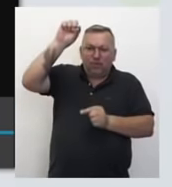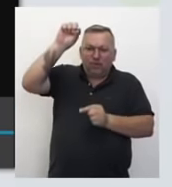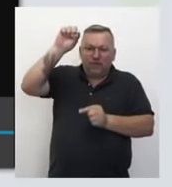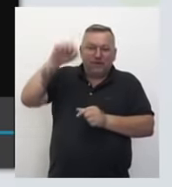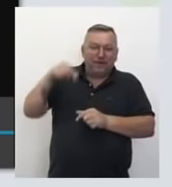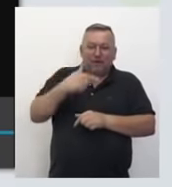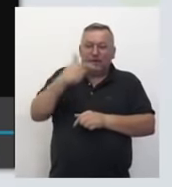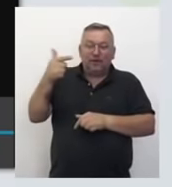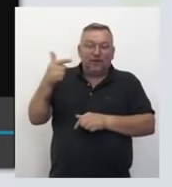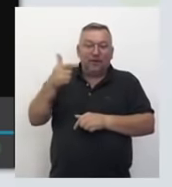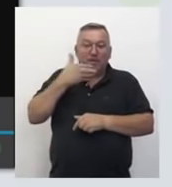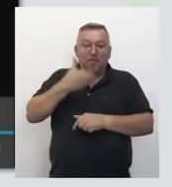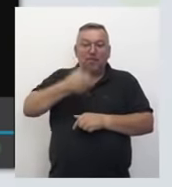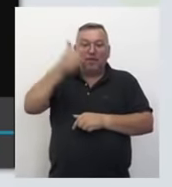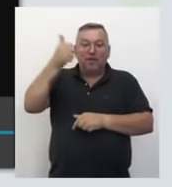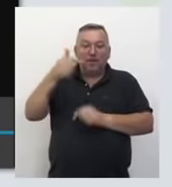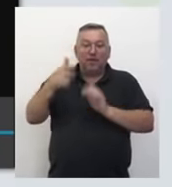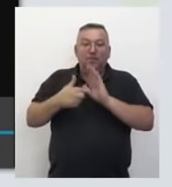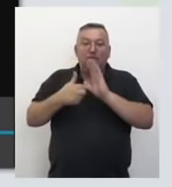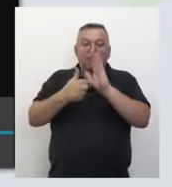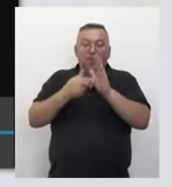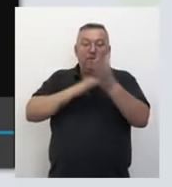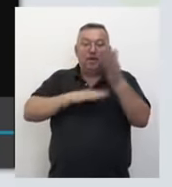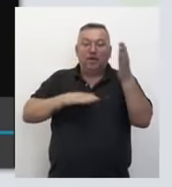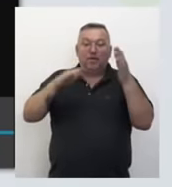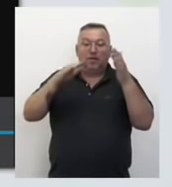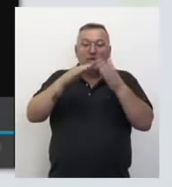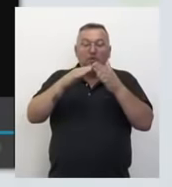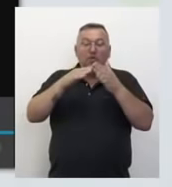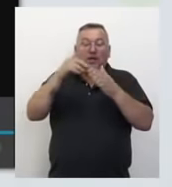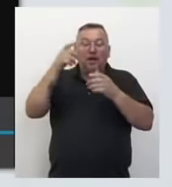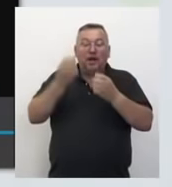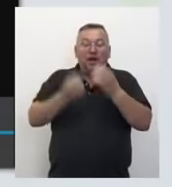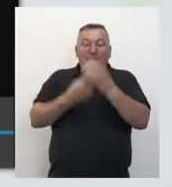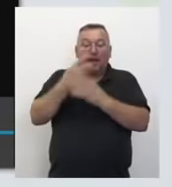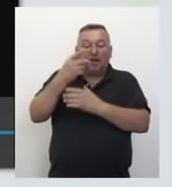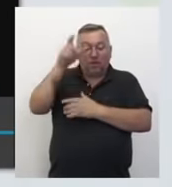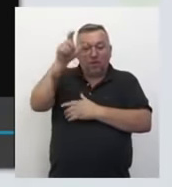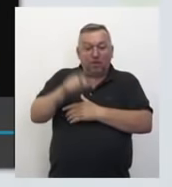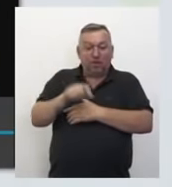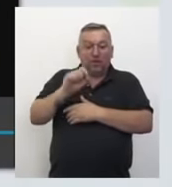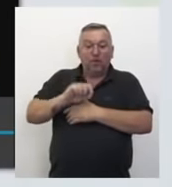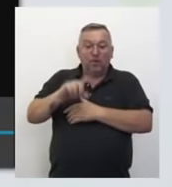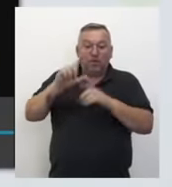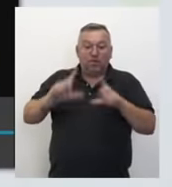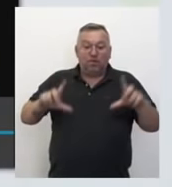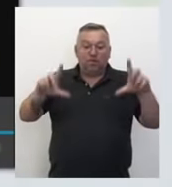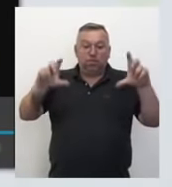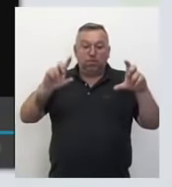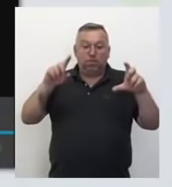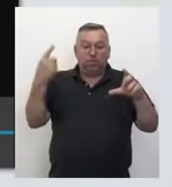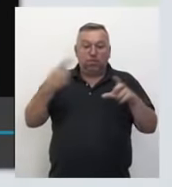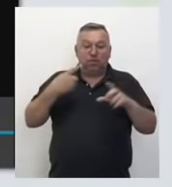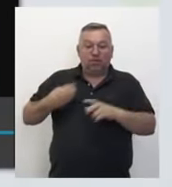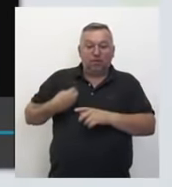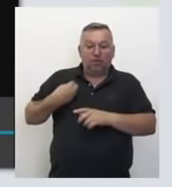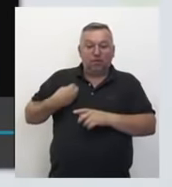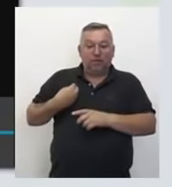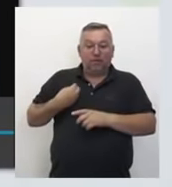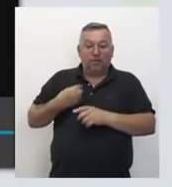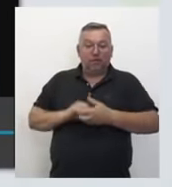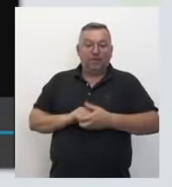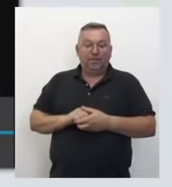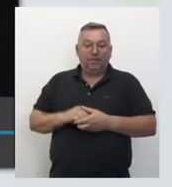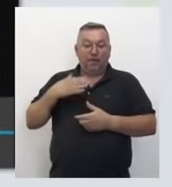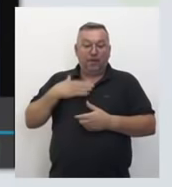há, talvez, melhor demonstração da tola presunção humana do que esta imagem distante do nosso minúsculo mundo.